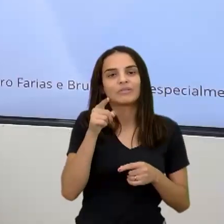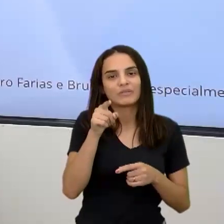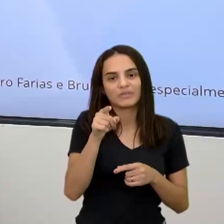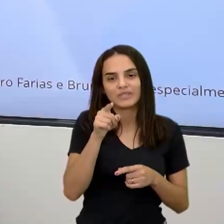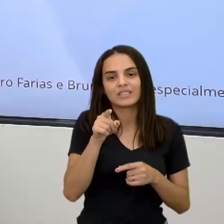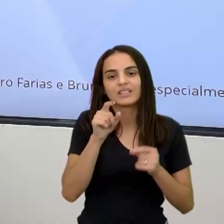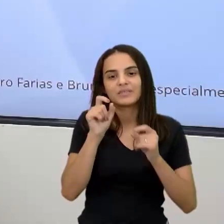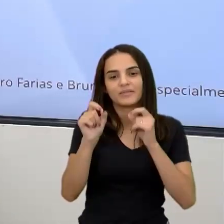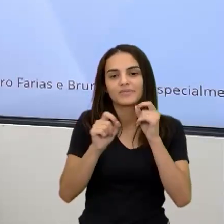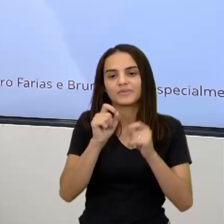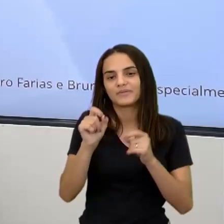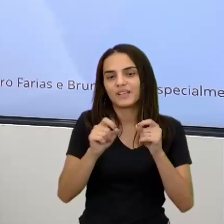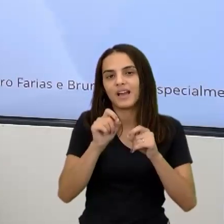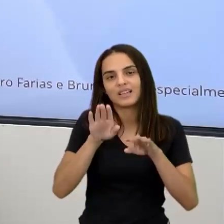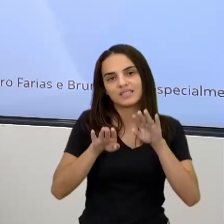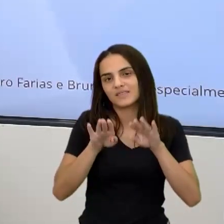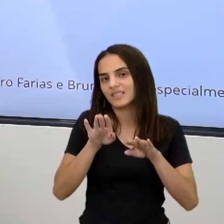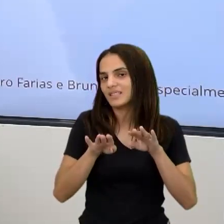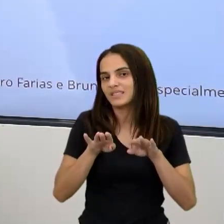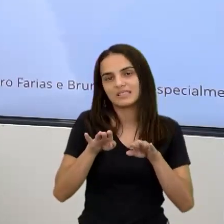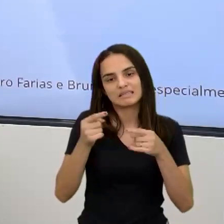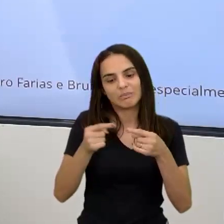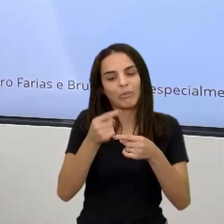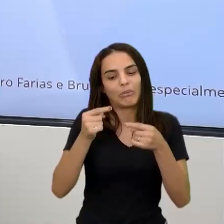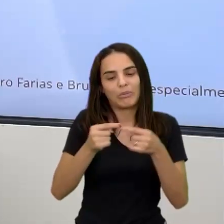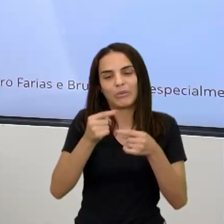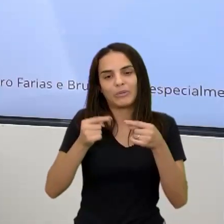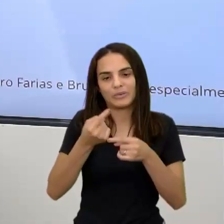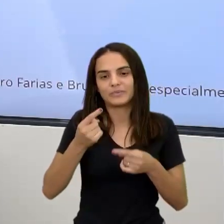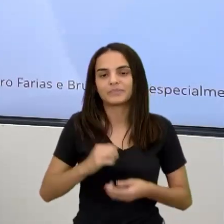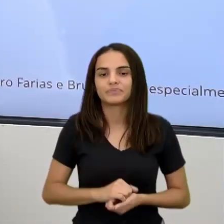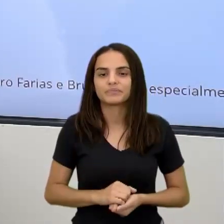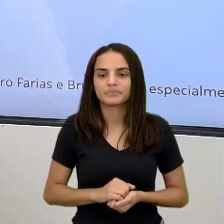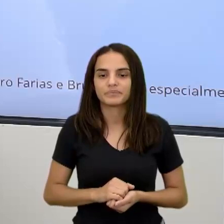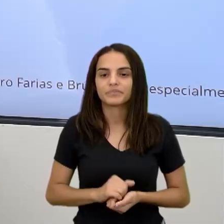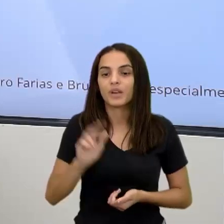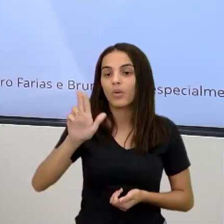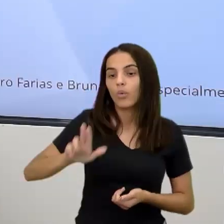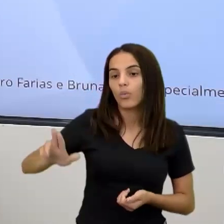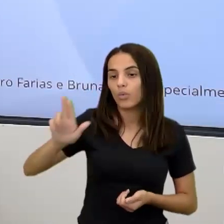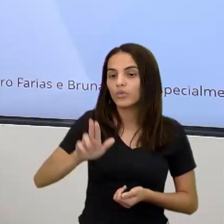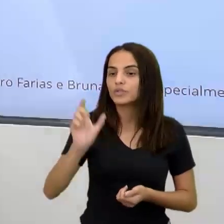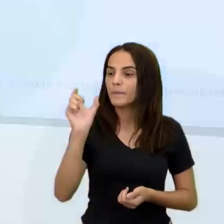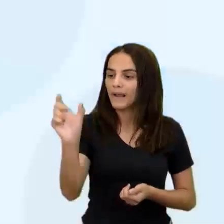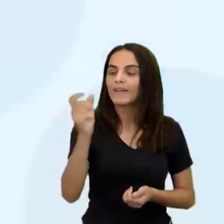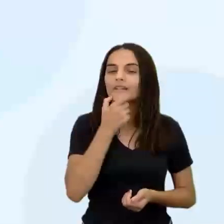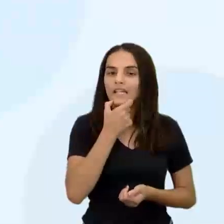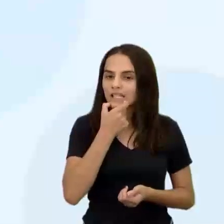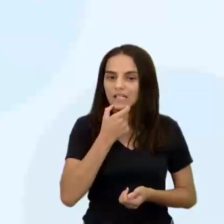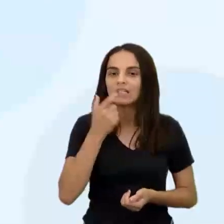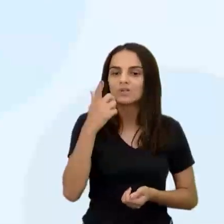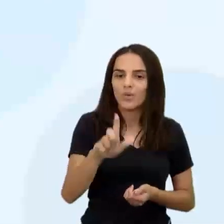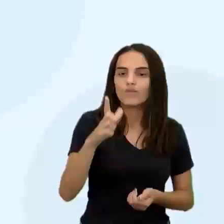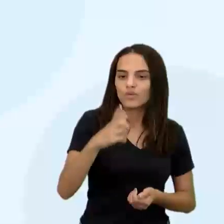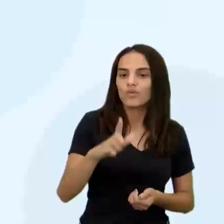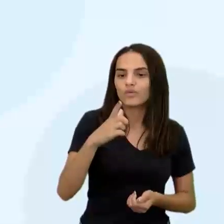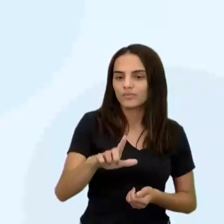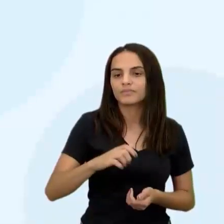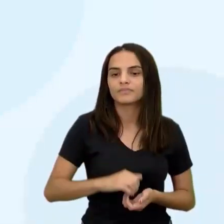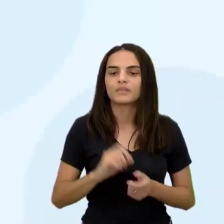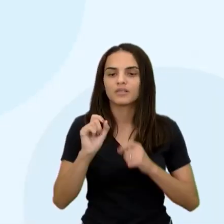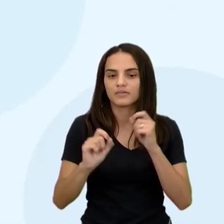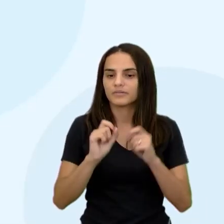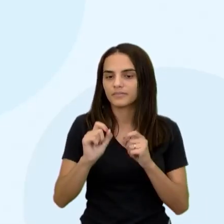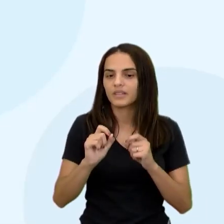sendo inadequado para o momento, né? A linguagem está ficando adequada. Então, o uso de termos em inglês excessivamente ou equivocadamente. O